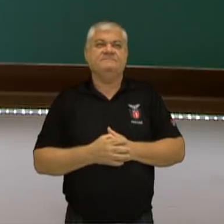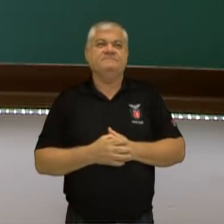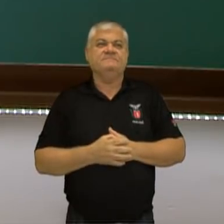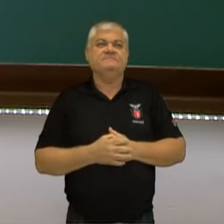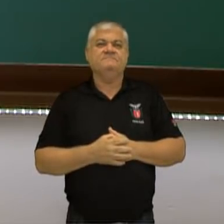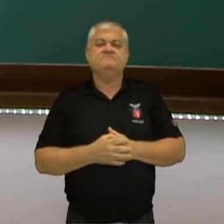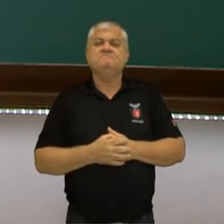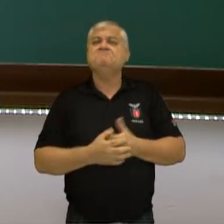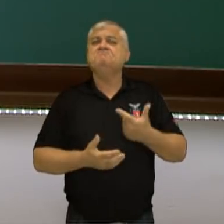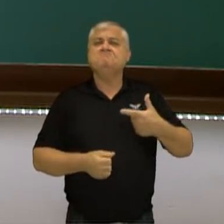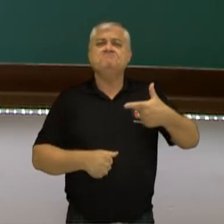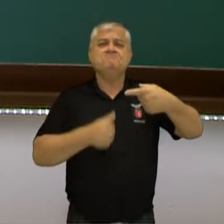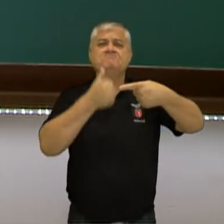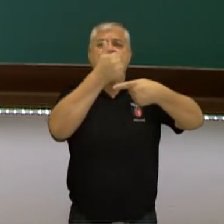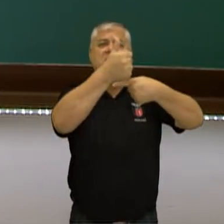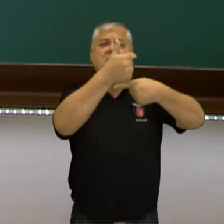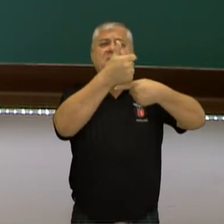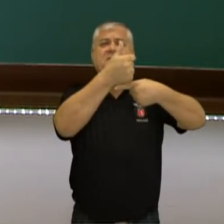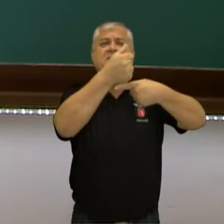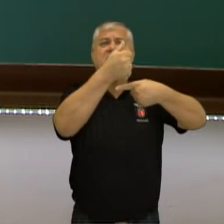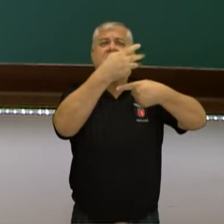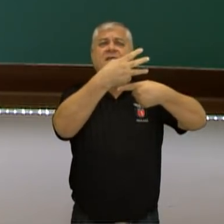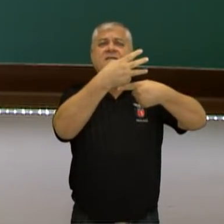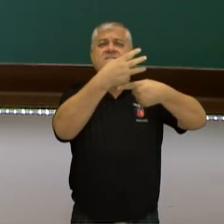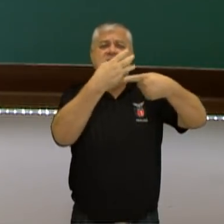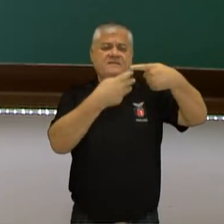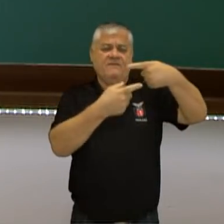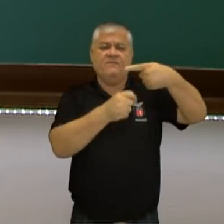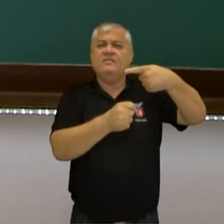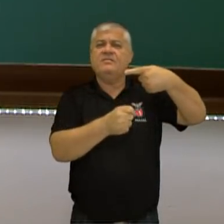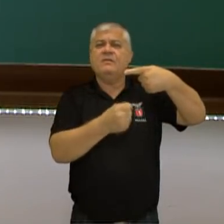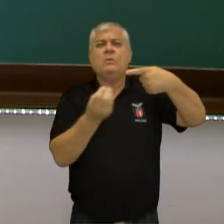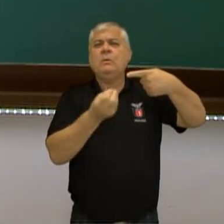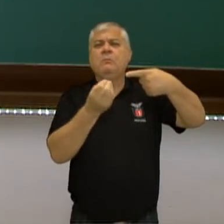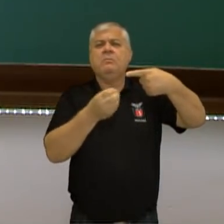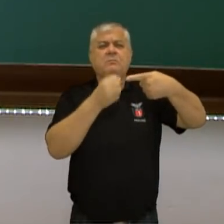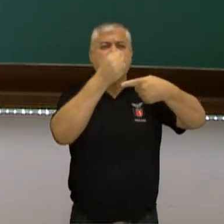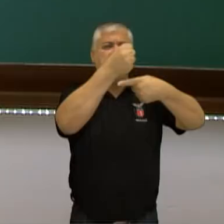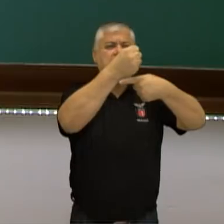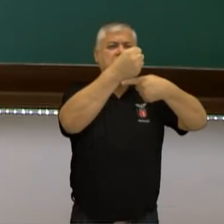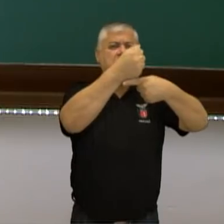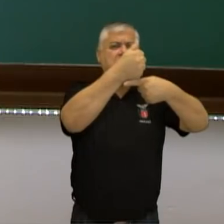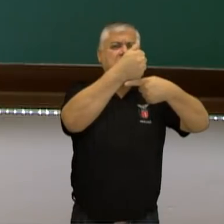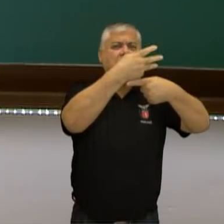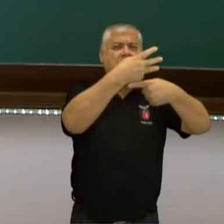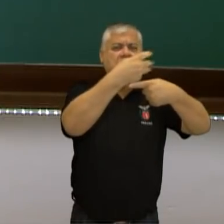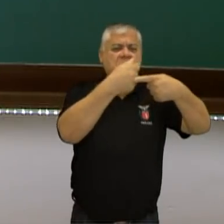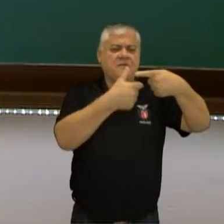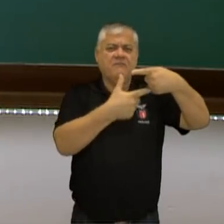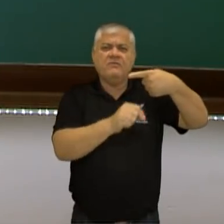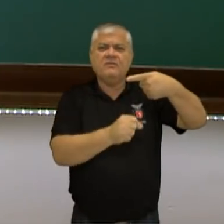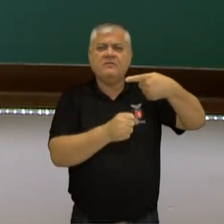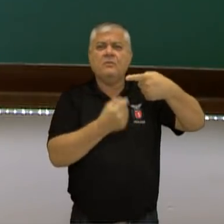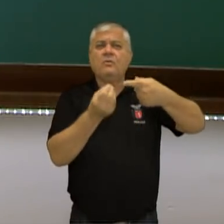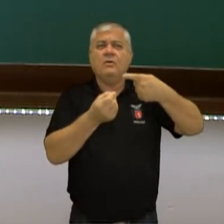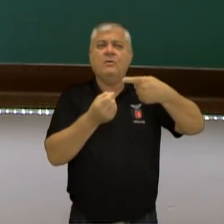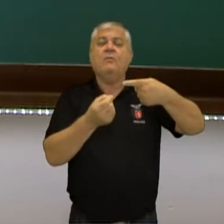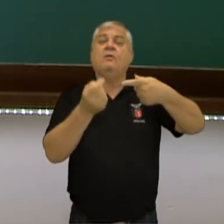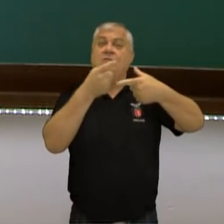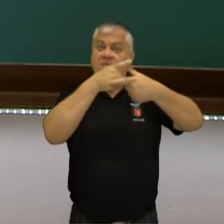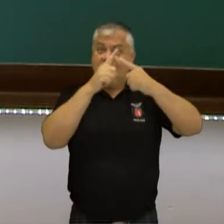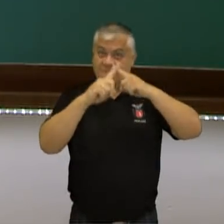E o 13/20? Repare que o 20 para chegar no 100 eu multipliquei por quanto? Multipliquei por 5. Se eu multiplicar por 5